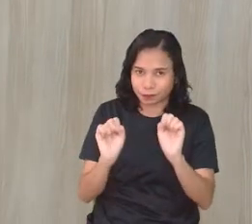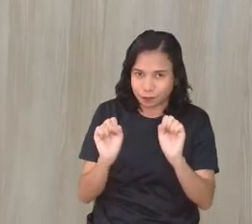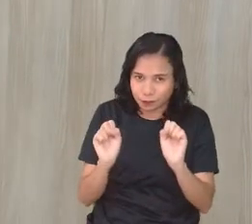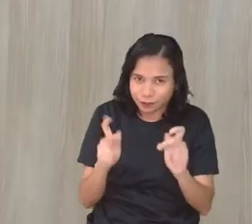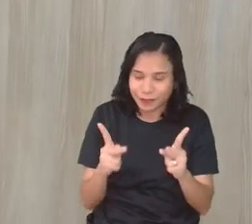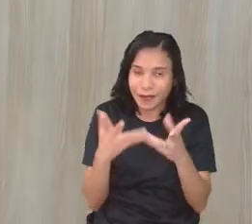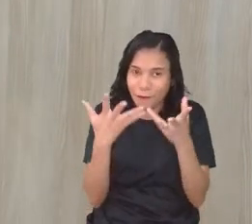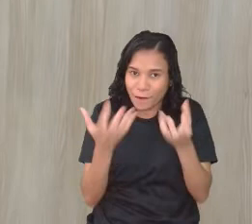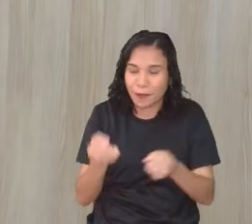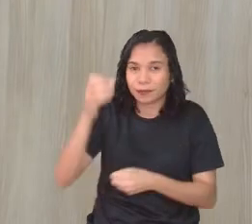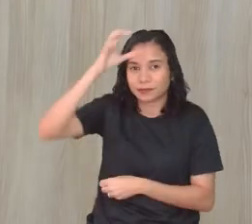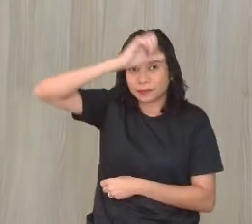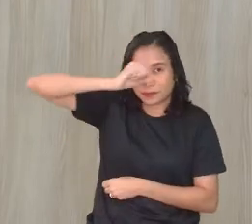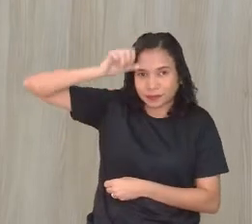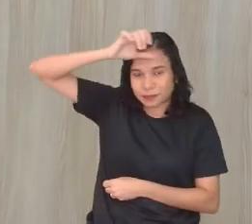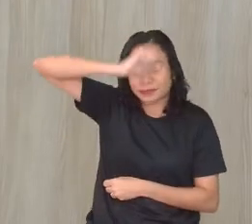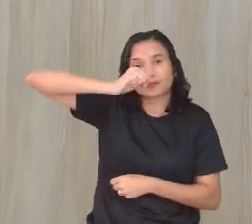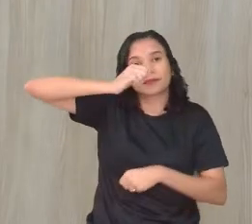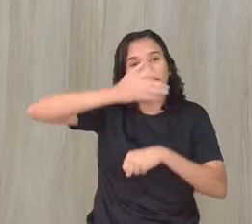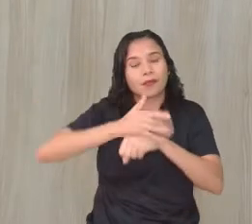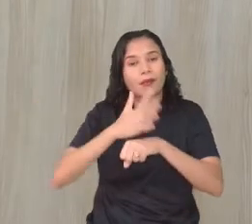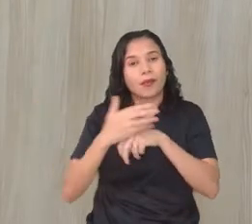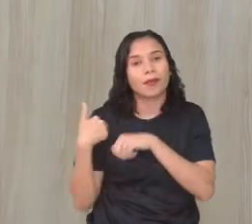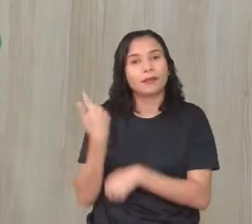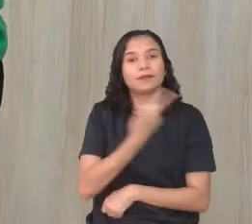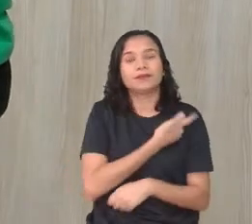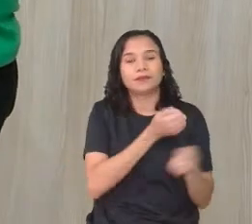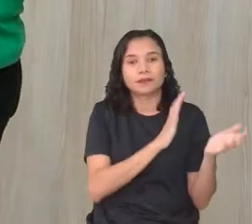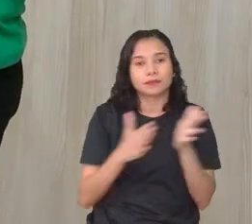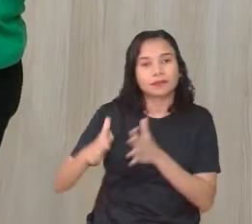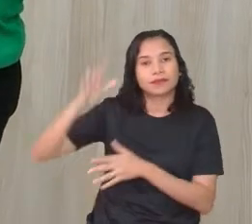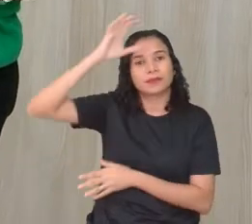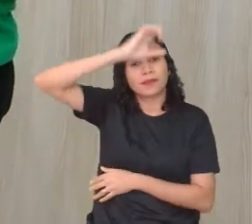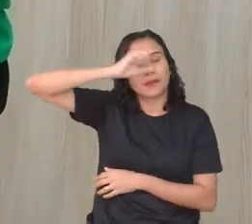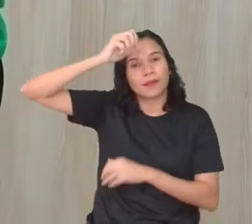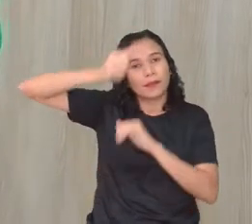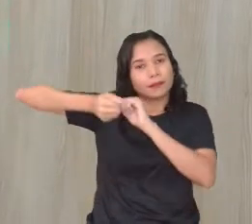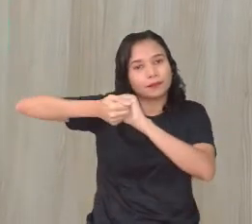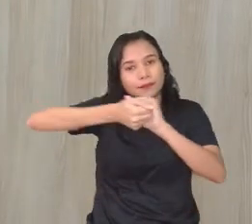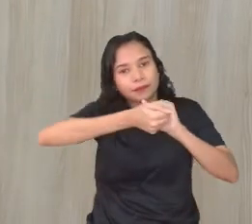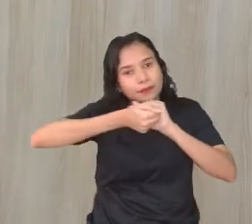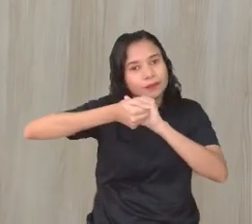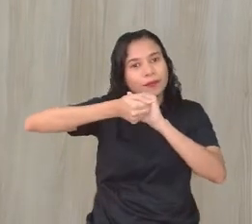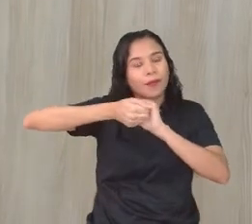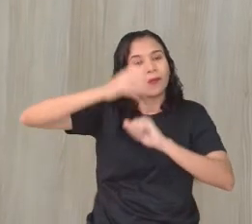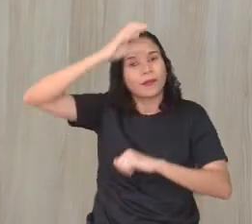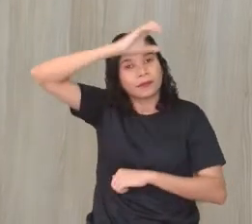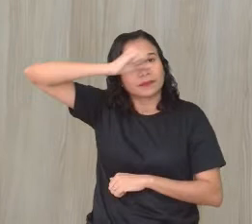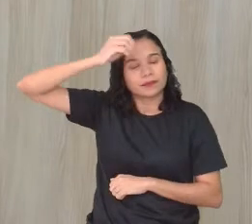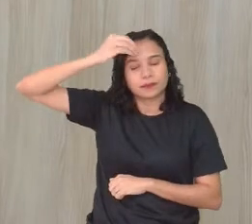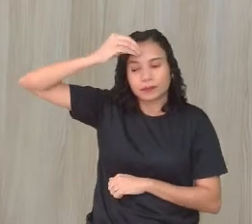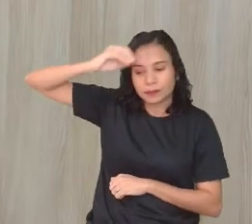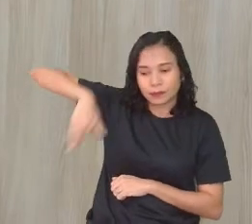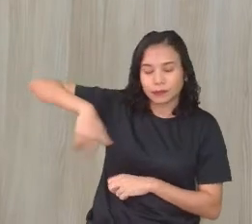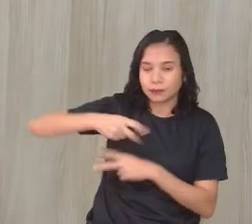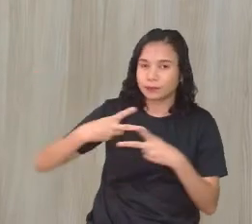Então, vamos aprendendo. Então, estamos no processo de aprendizagem. Desaprendemos